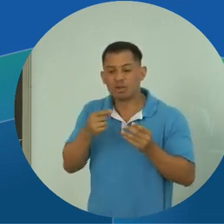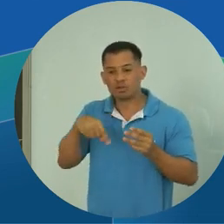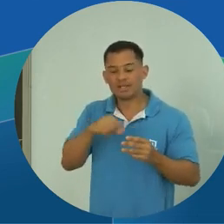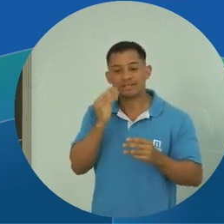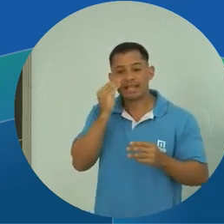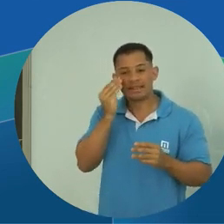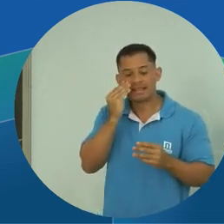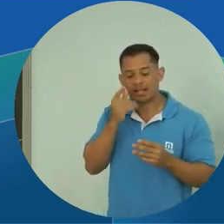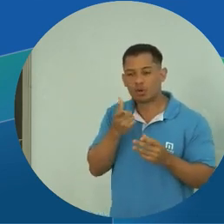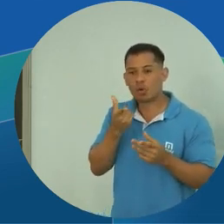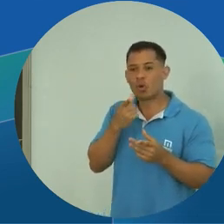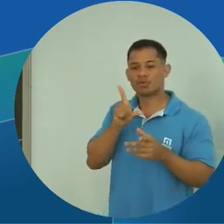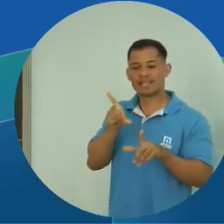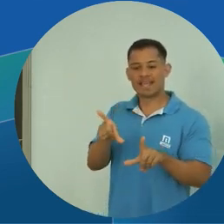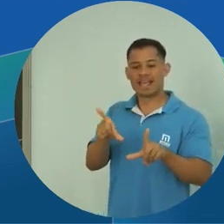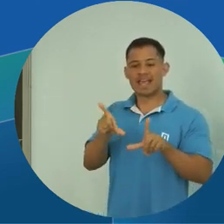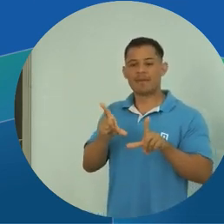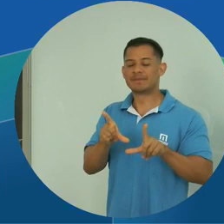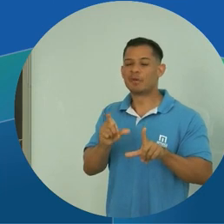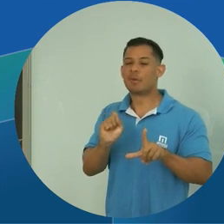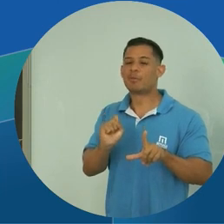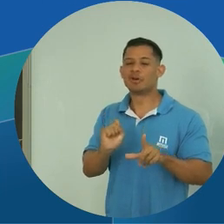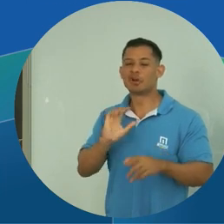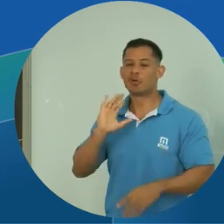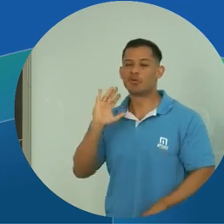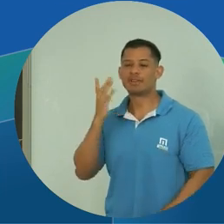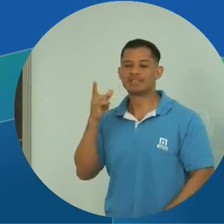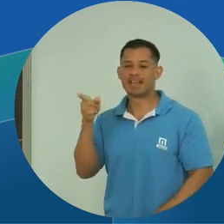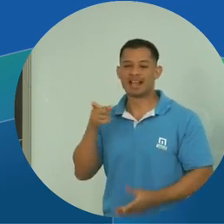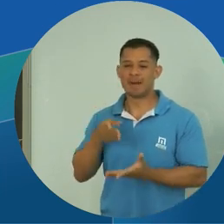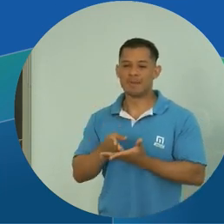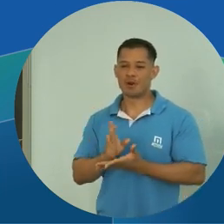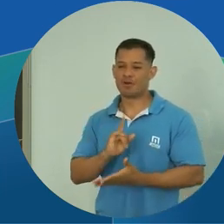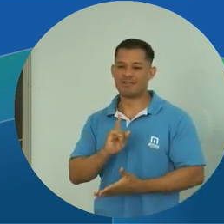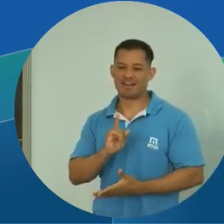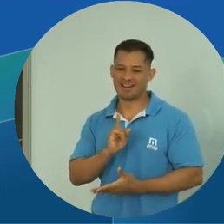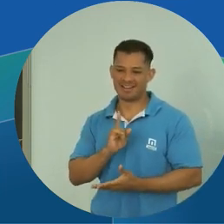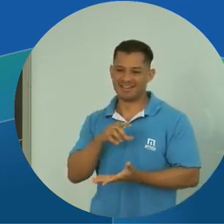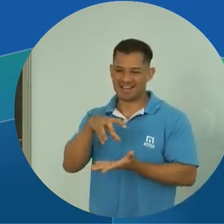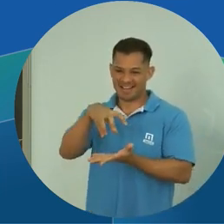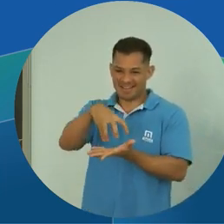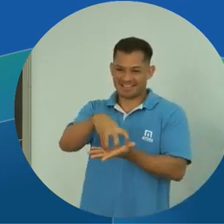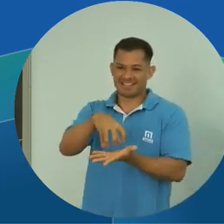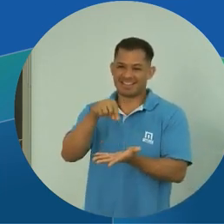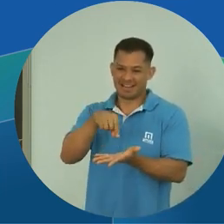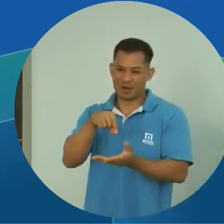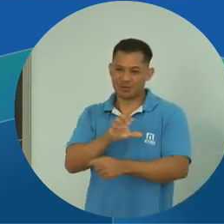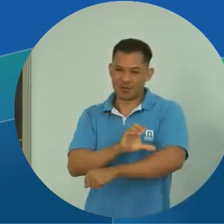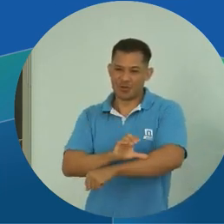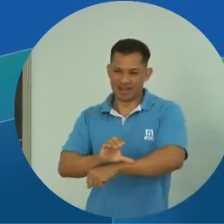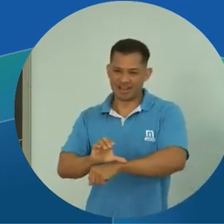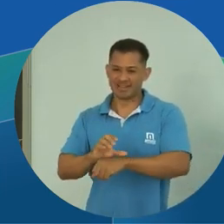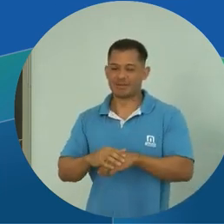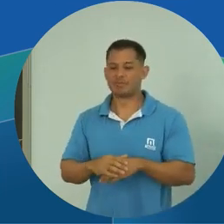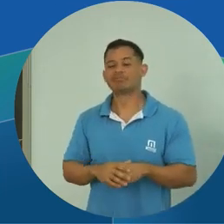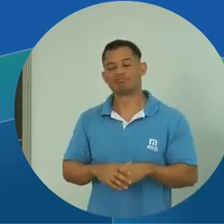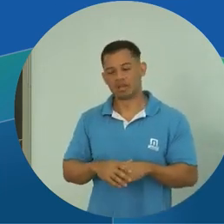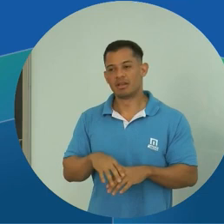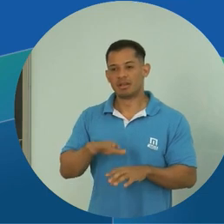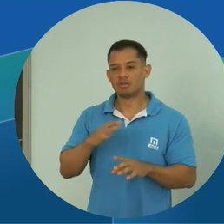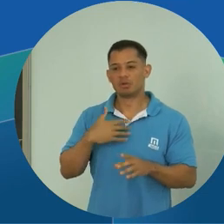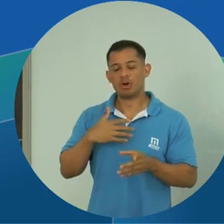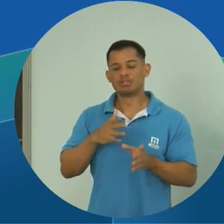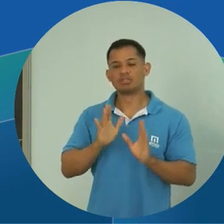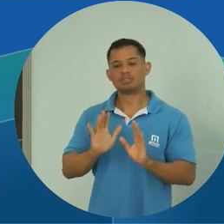essa área e corria o risco dessa área não ser aprovada para a implantação de uma central de concreto. Inclusive, nós mudamos. A gente teve uma área